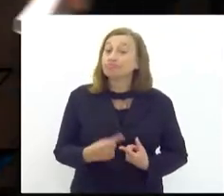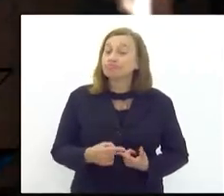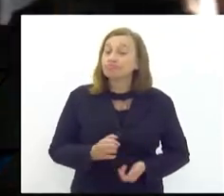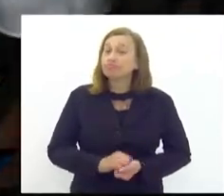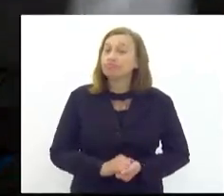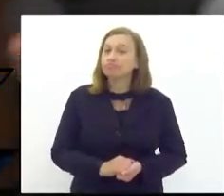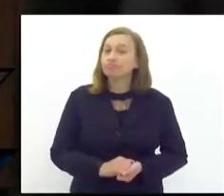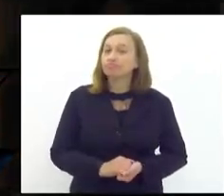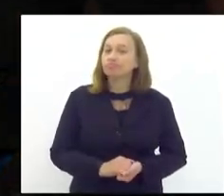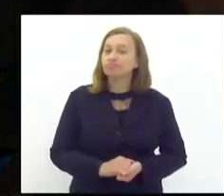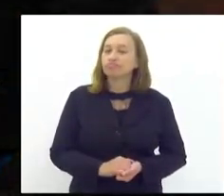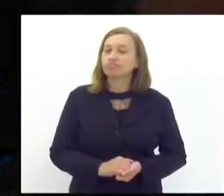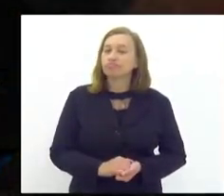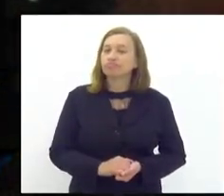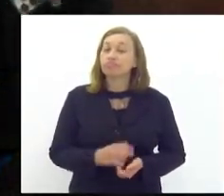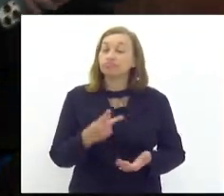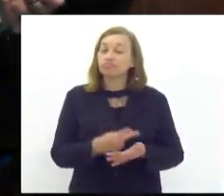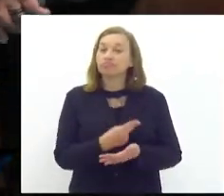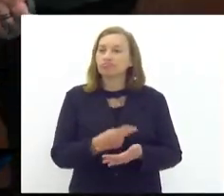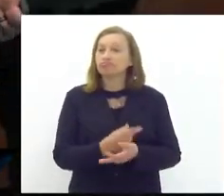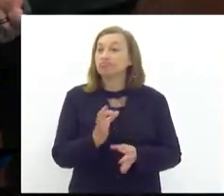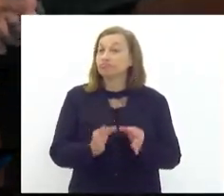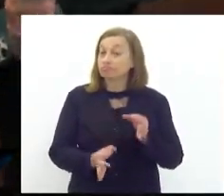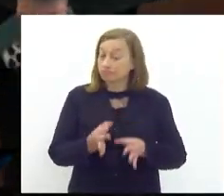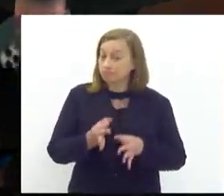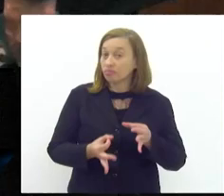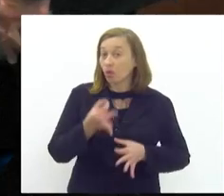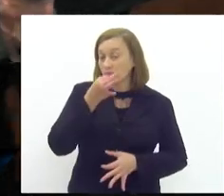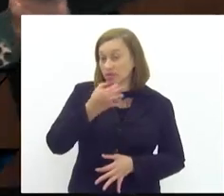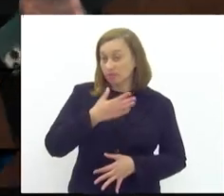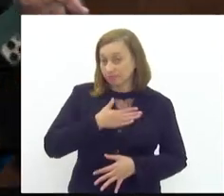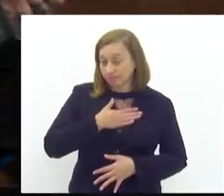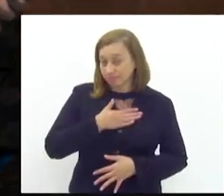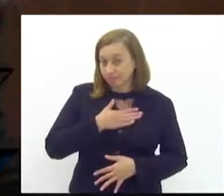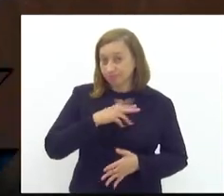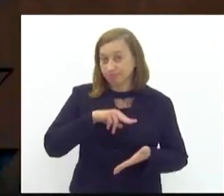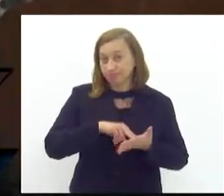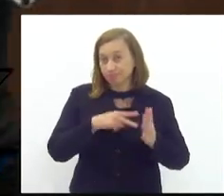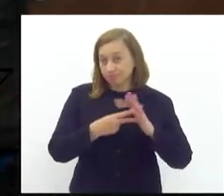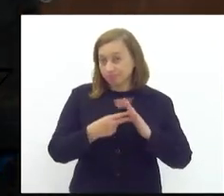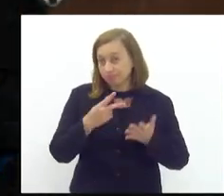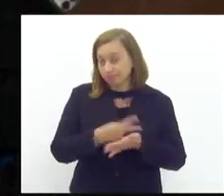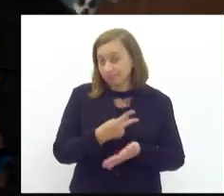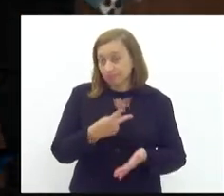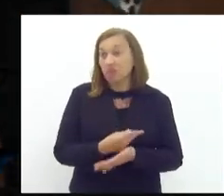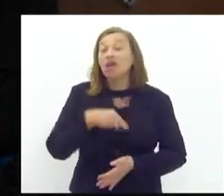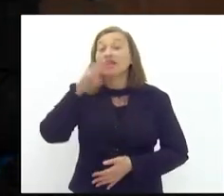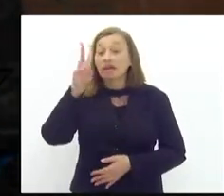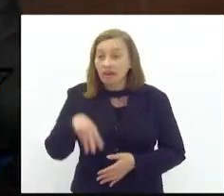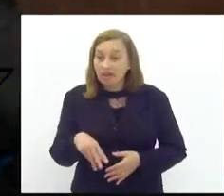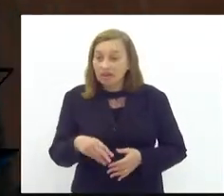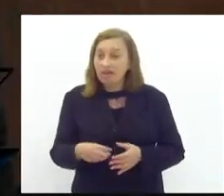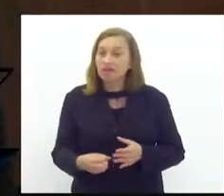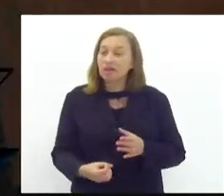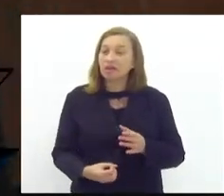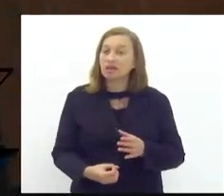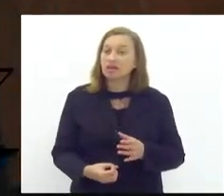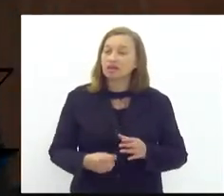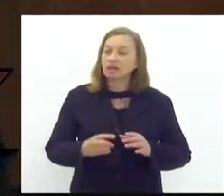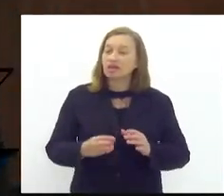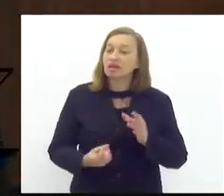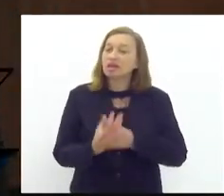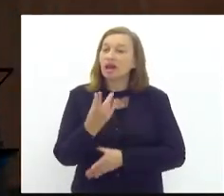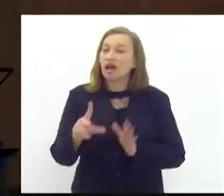por uma inconsistência jurídica para mim na minha opinião numa interpretação e quem tem que legislar questão penal somos nós